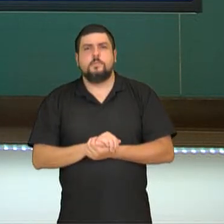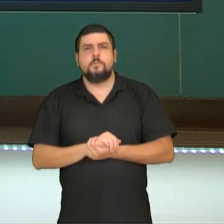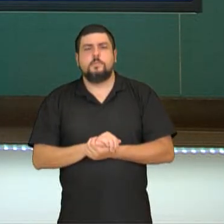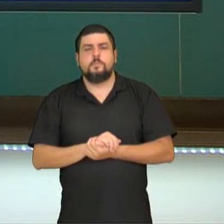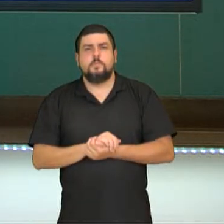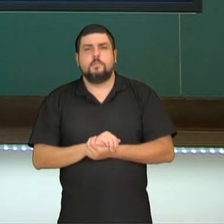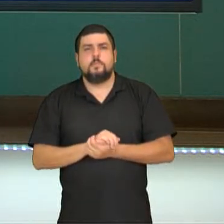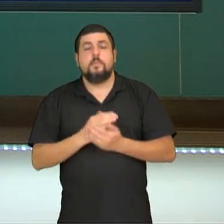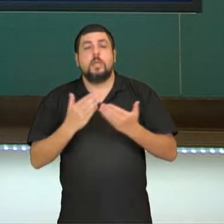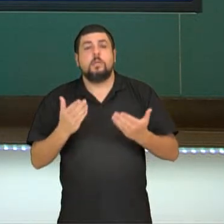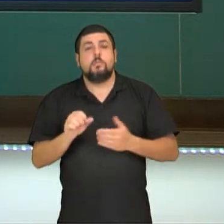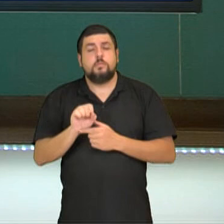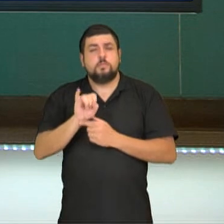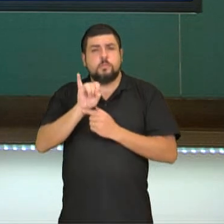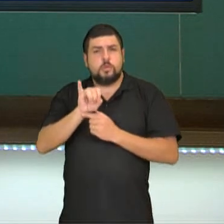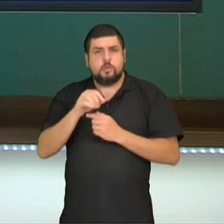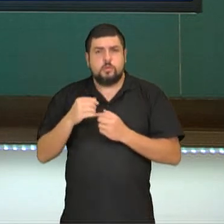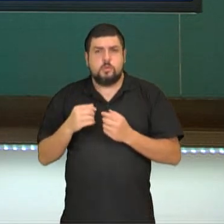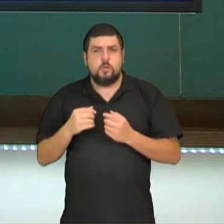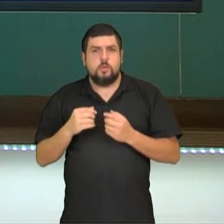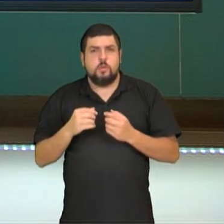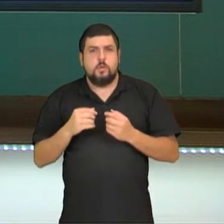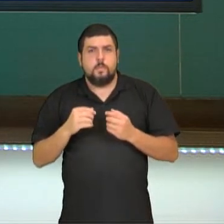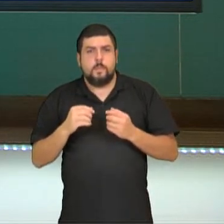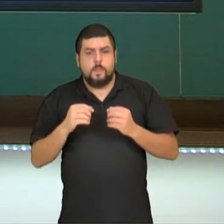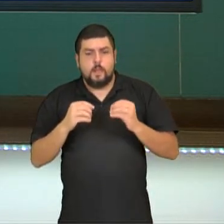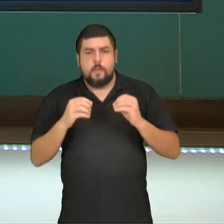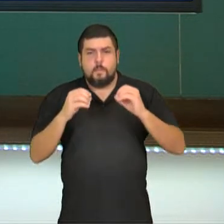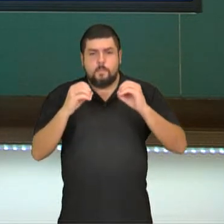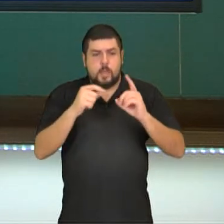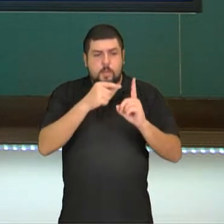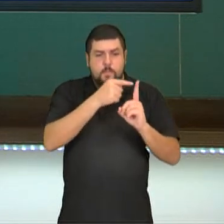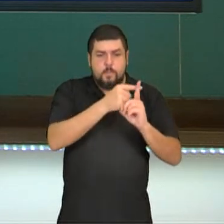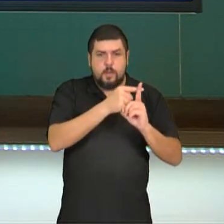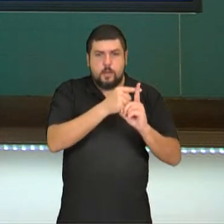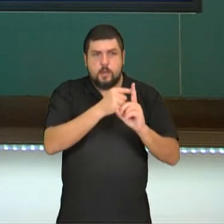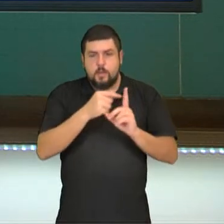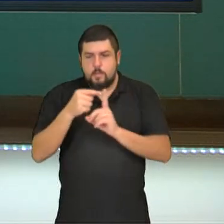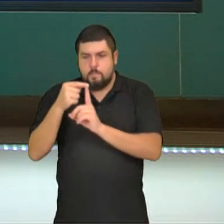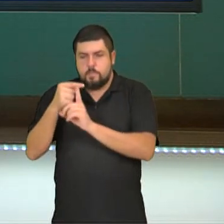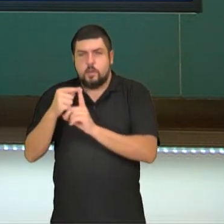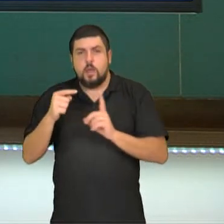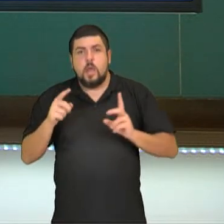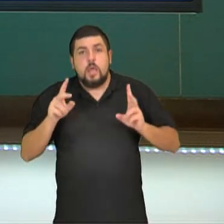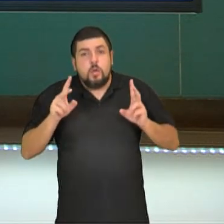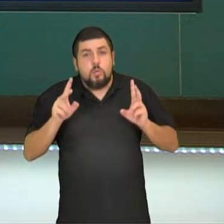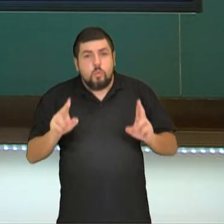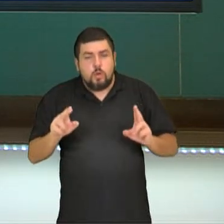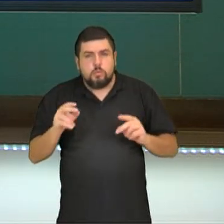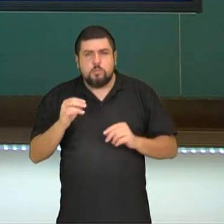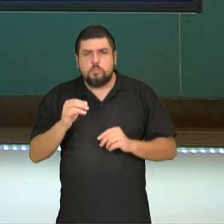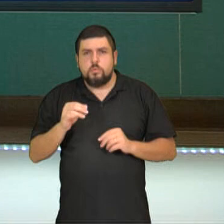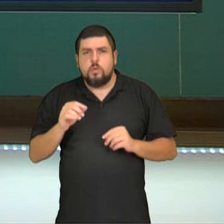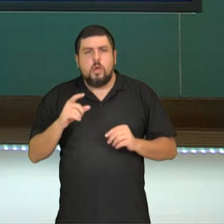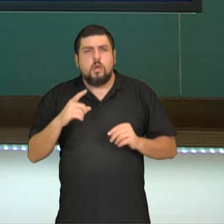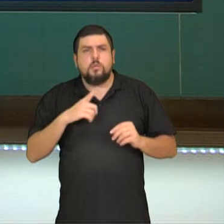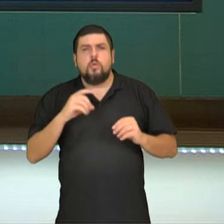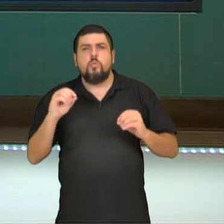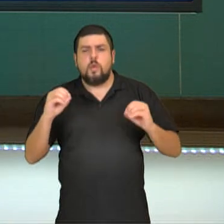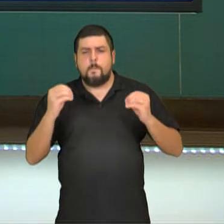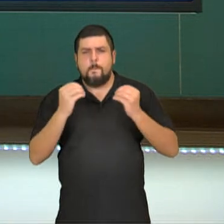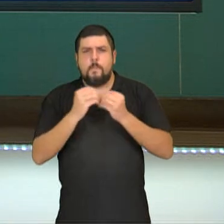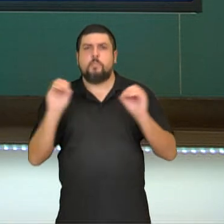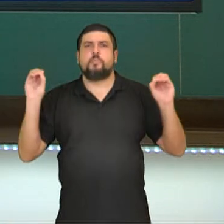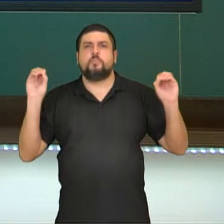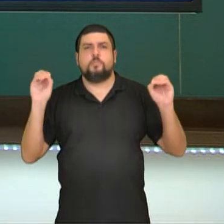coloco duas cargas elétricas de mesmo sinal? Quando ocorre, coloco duas cargas elétricas no mesmo sinal, ocorre